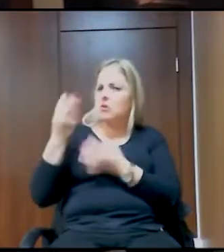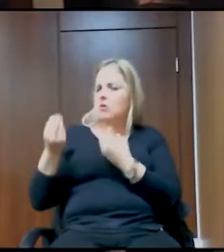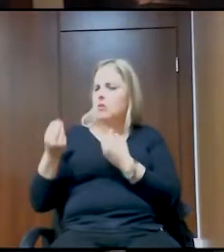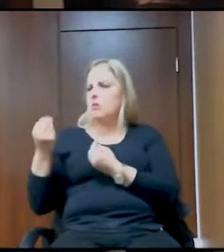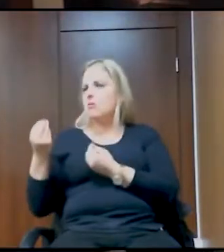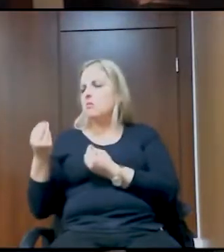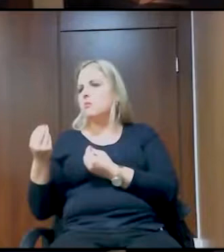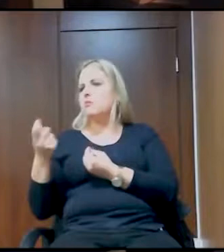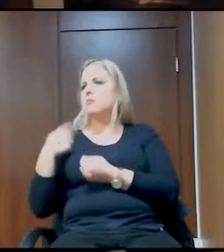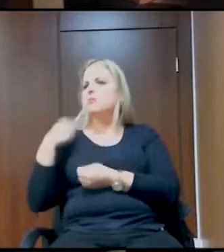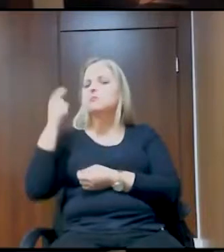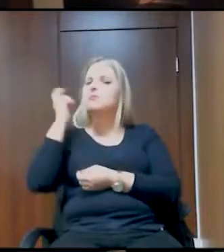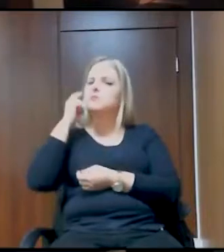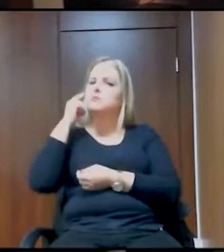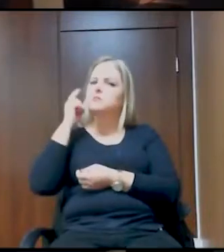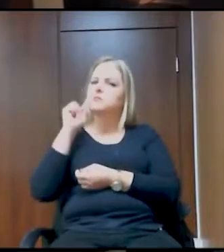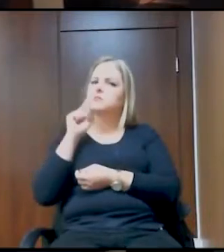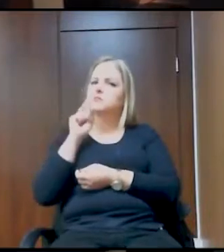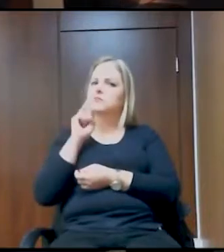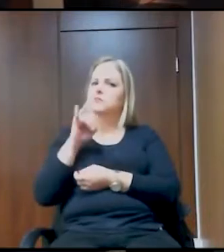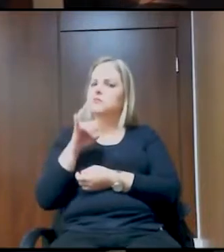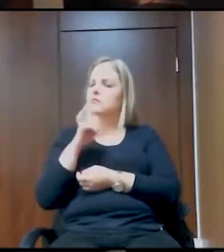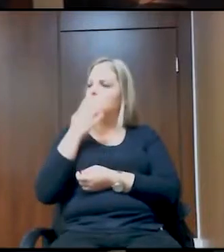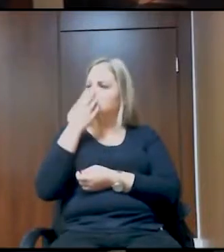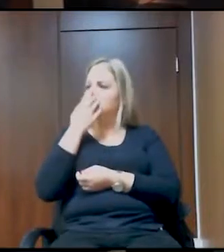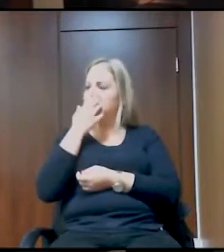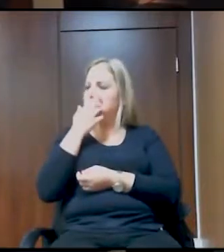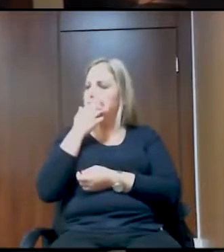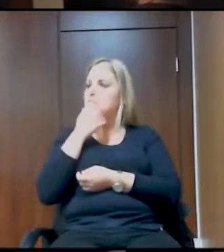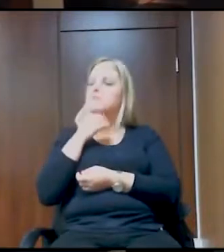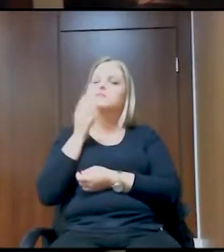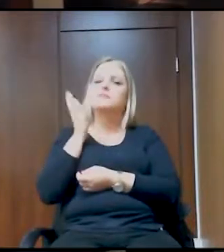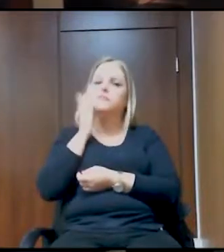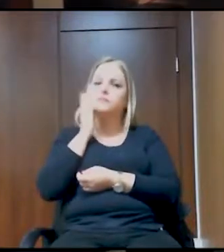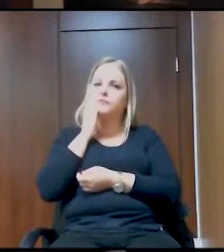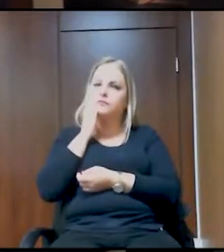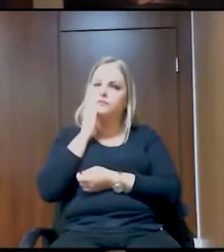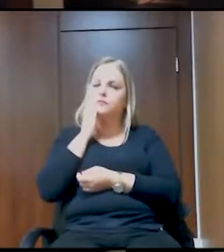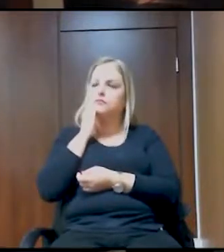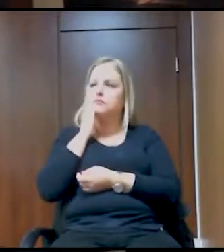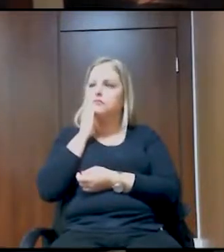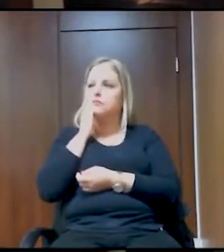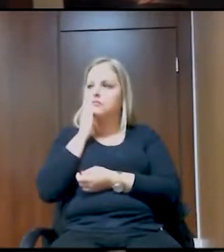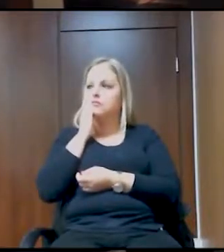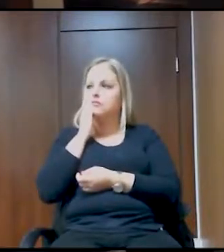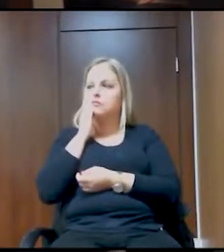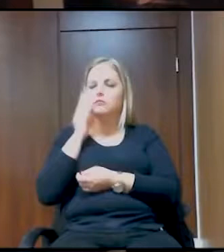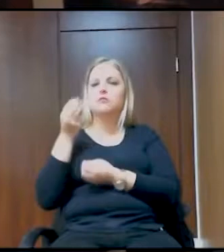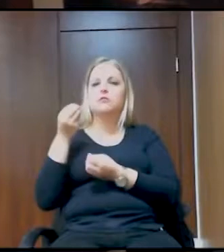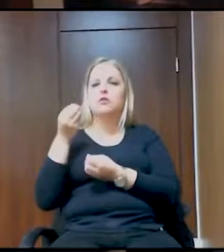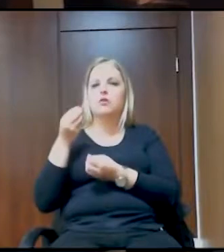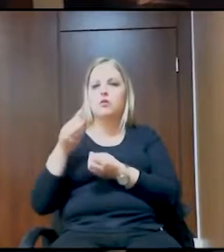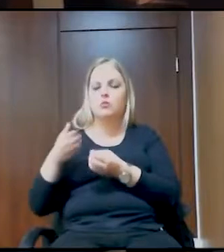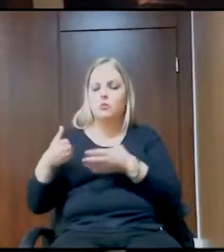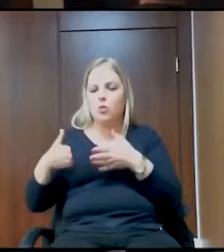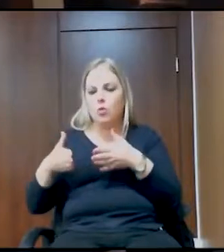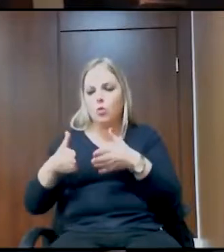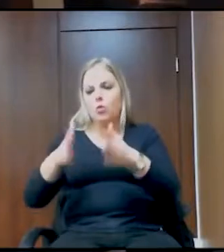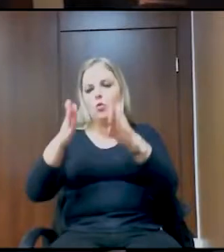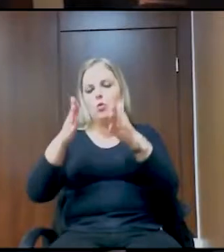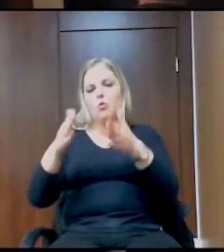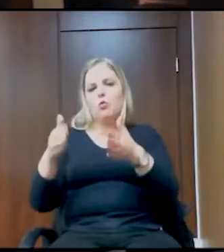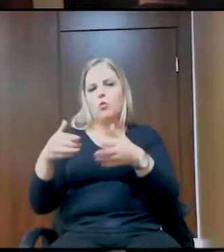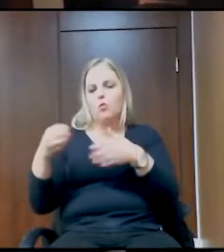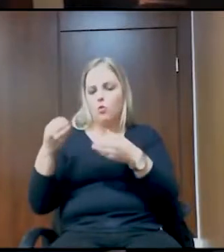Porque eu penso assim, se eles sabiam que a rua ia ser alargada, por que